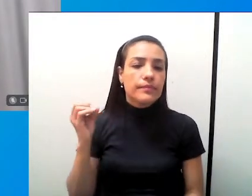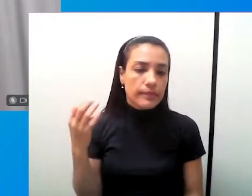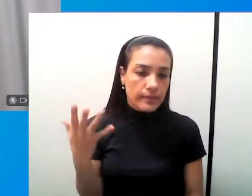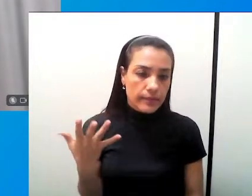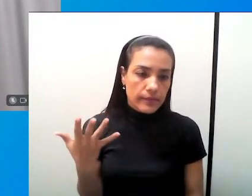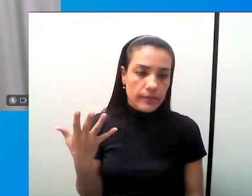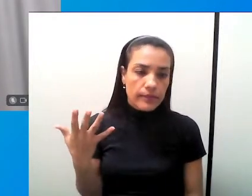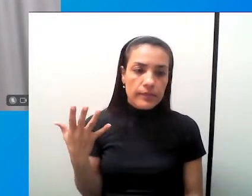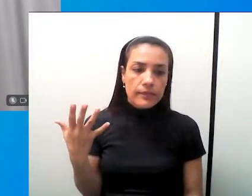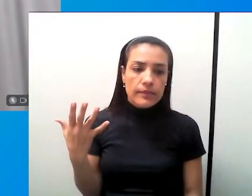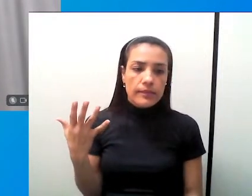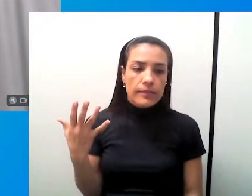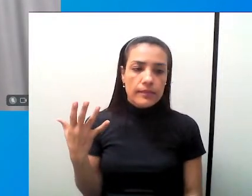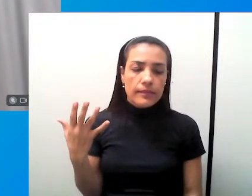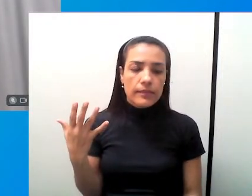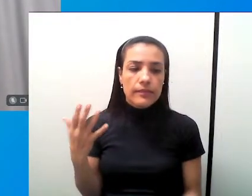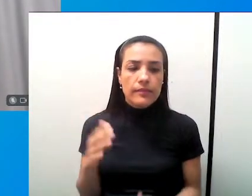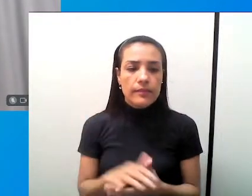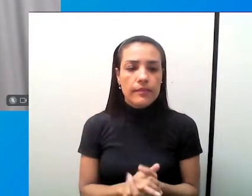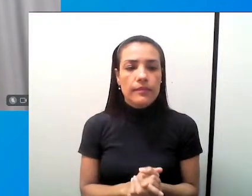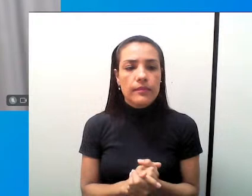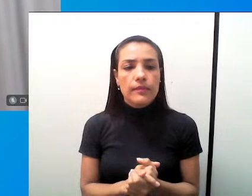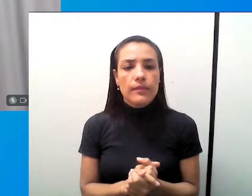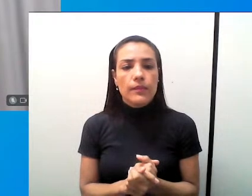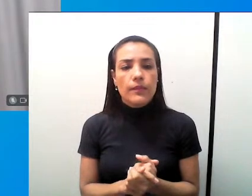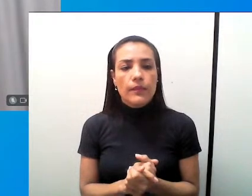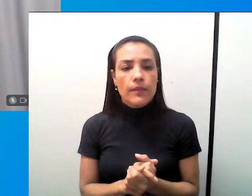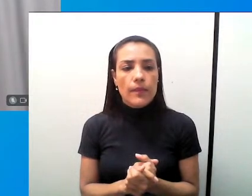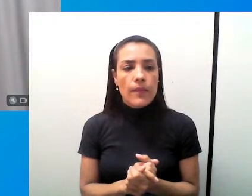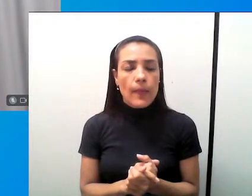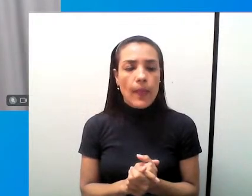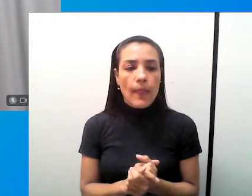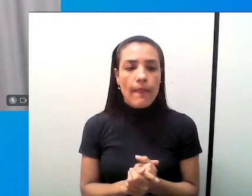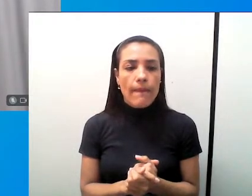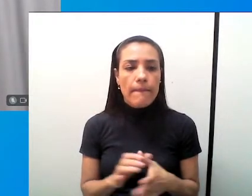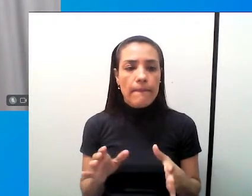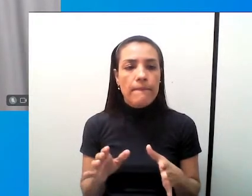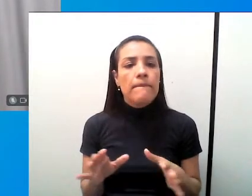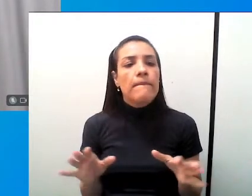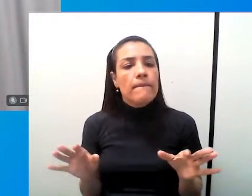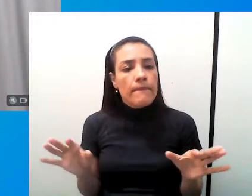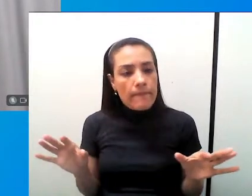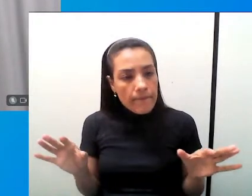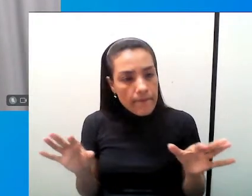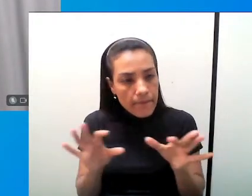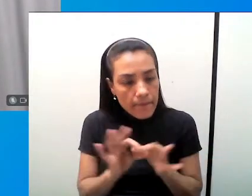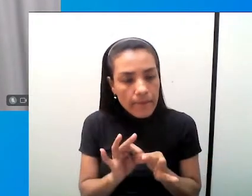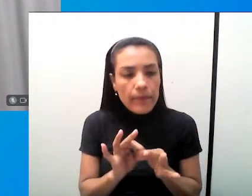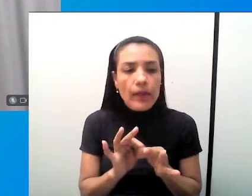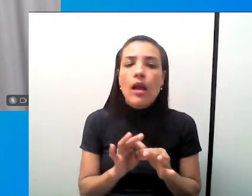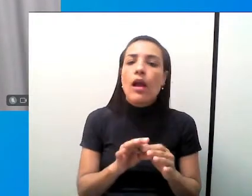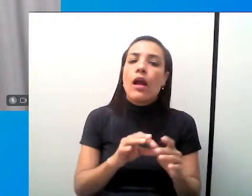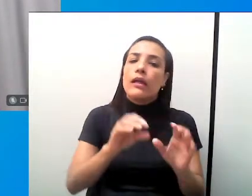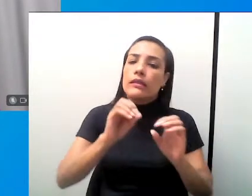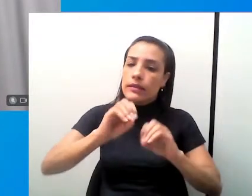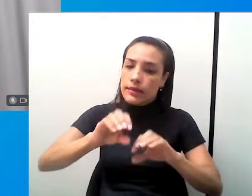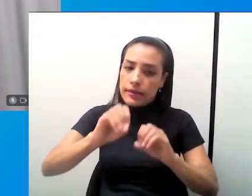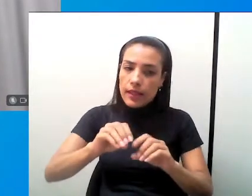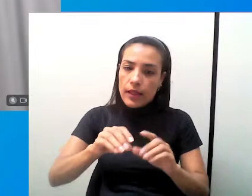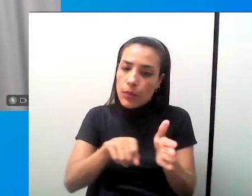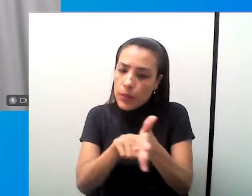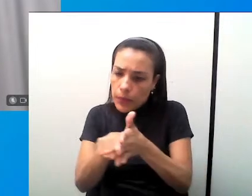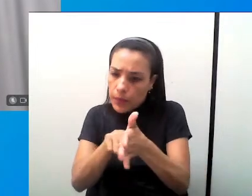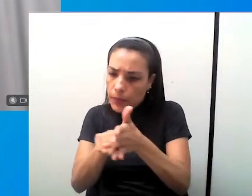aqui a indissociabilidade entre o ensino, a pesquisa e a extensão. Então, a gente